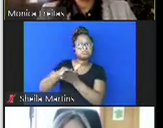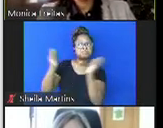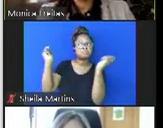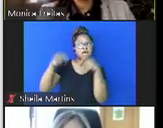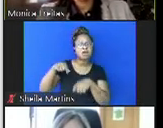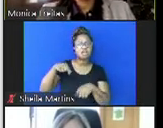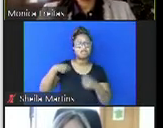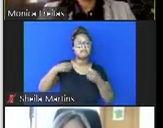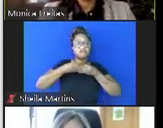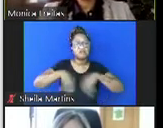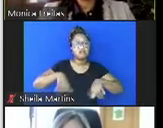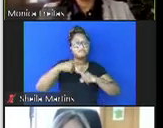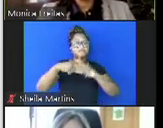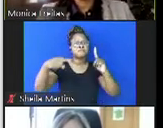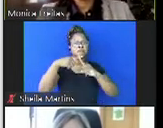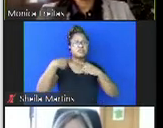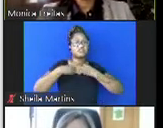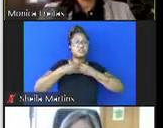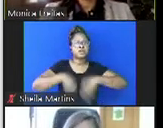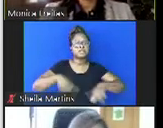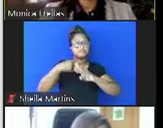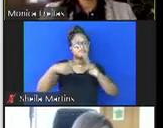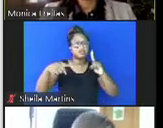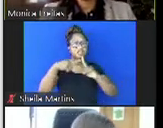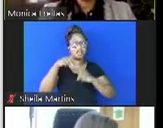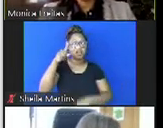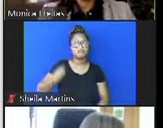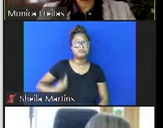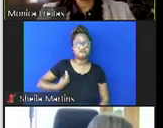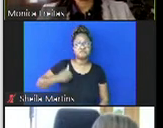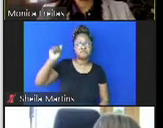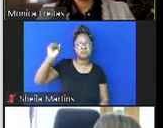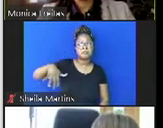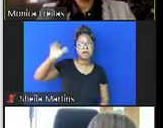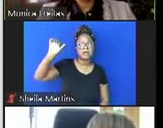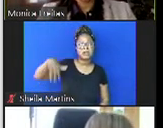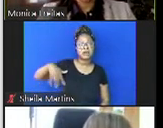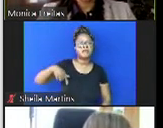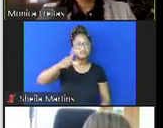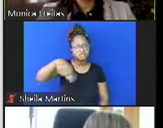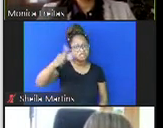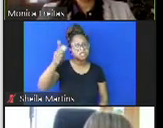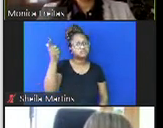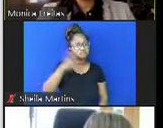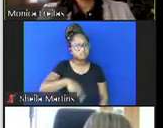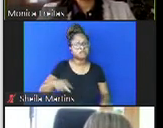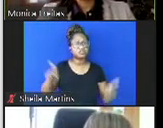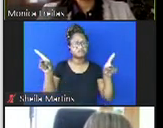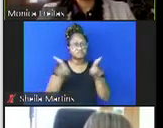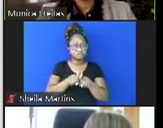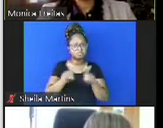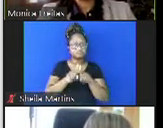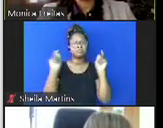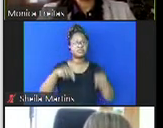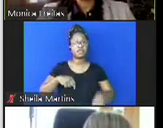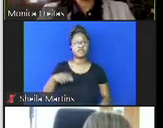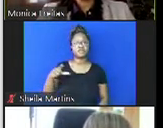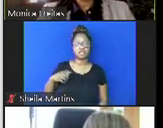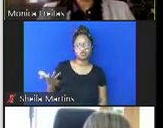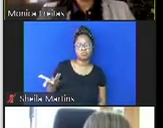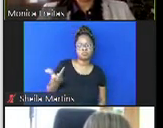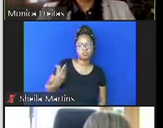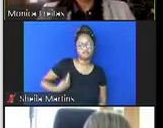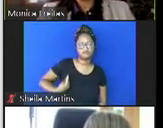gastava metade do valor que eu ganhava da fundação. E eu acho que, então, vocês conseguirão ter uma qualidade de vida muito